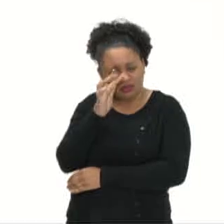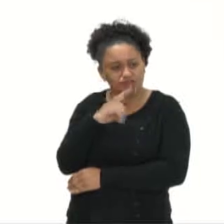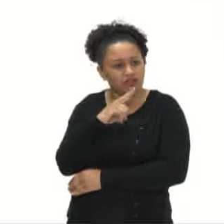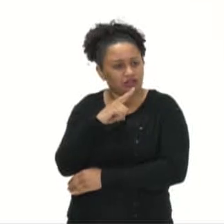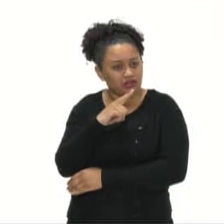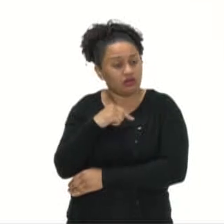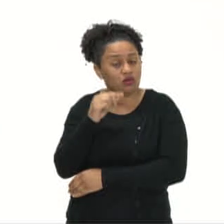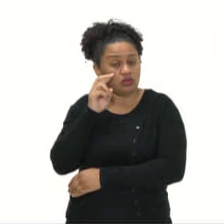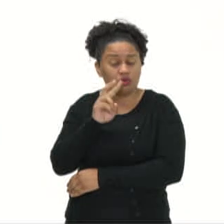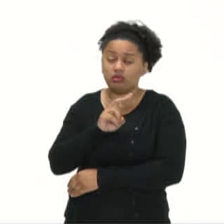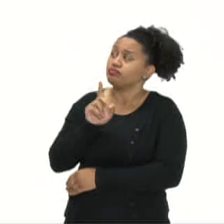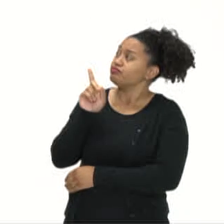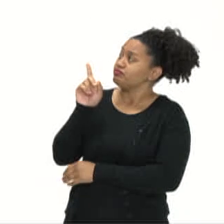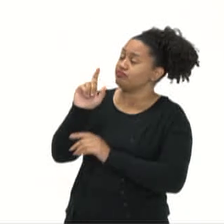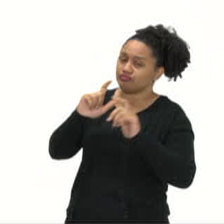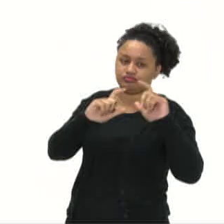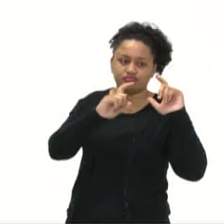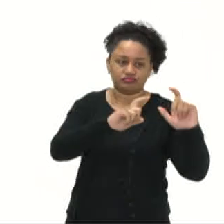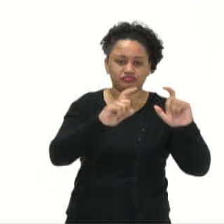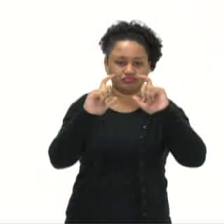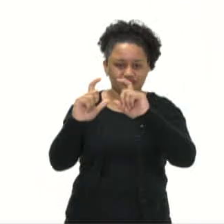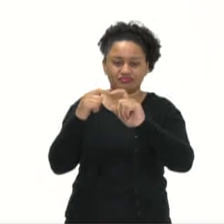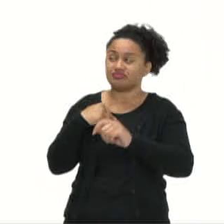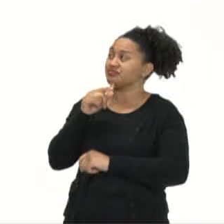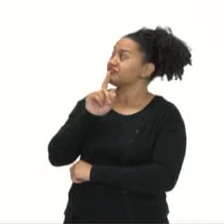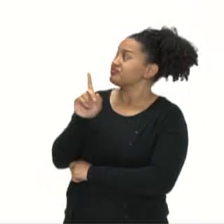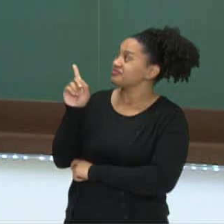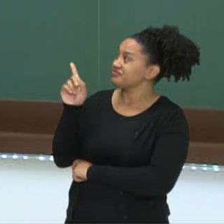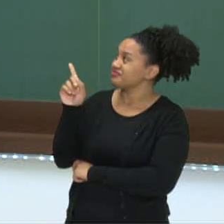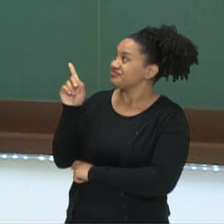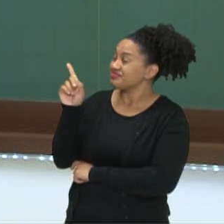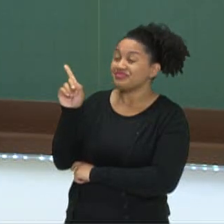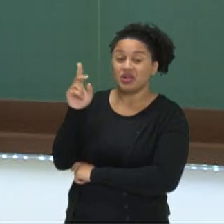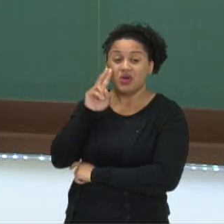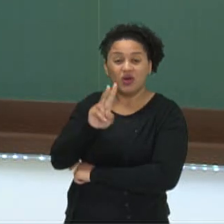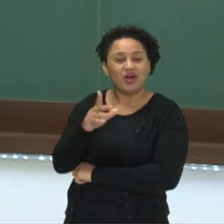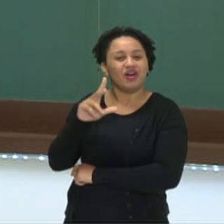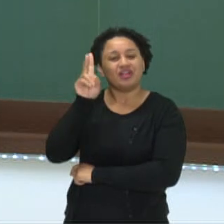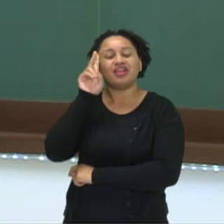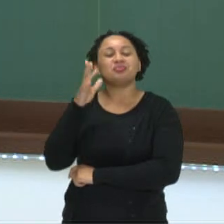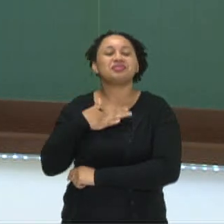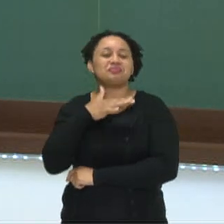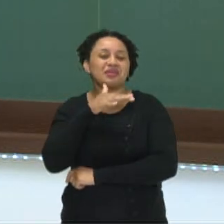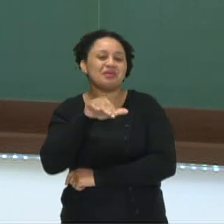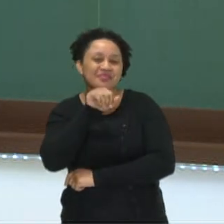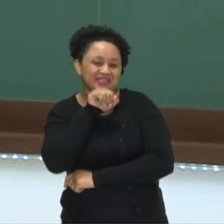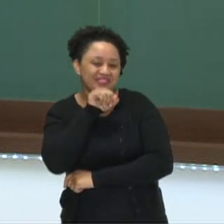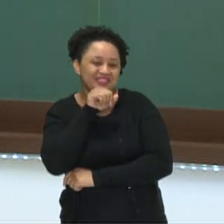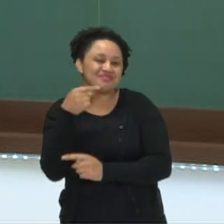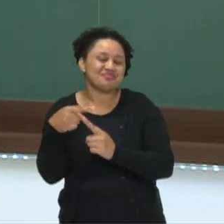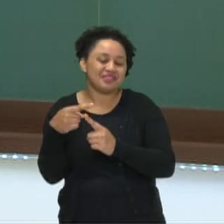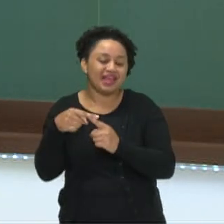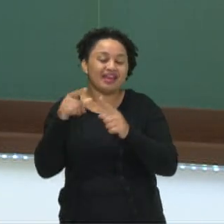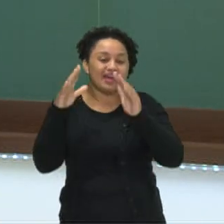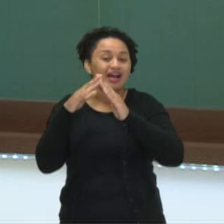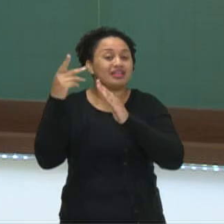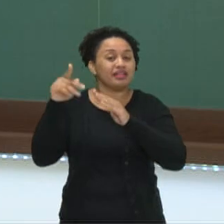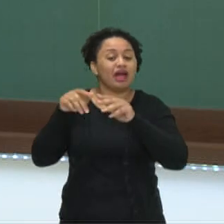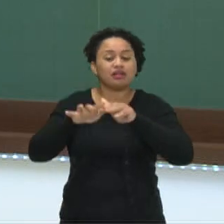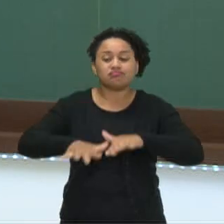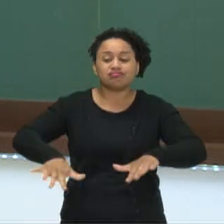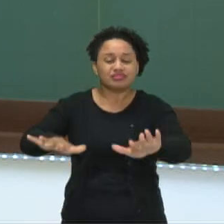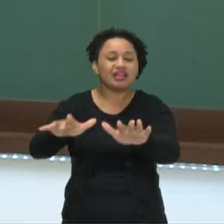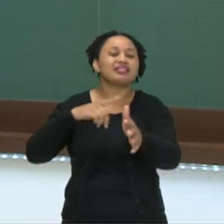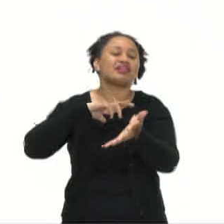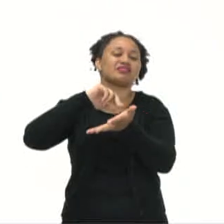aqui, eu lembro da minha mãe querida. No jardim dela tem uma infinidade dessas roseiras aqui. São angiospermas.